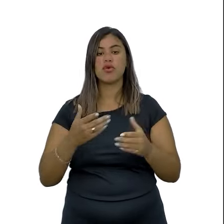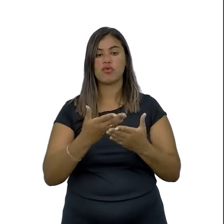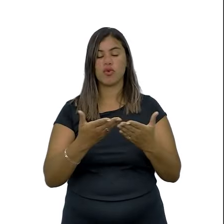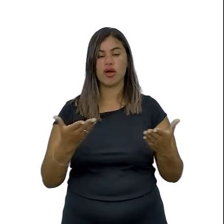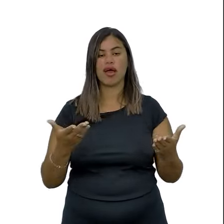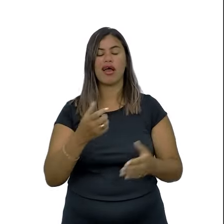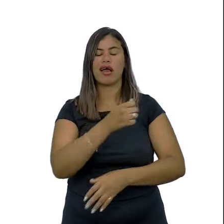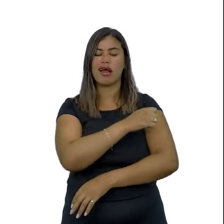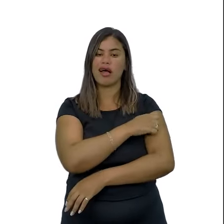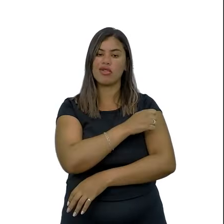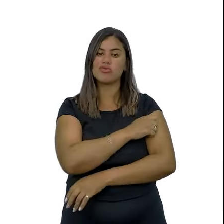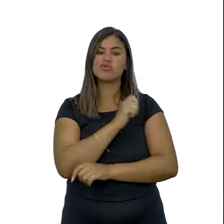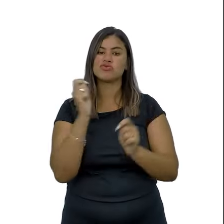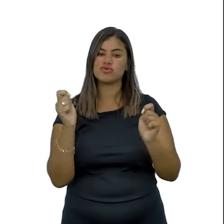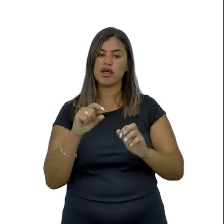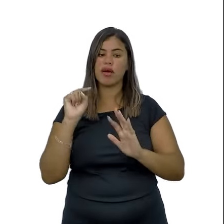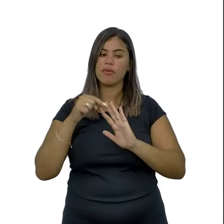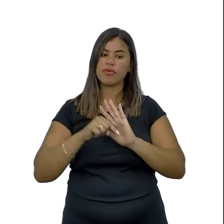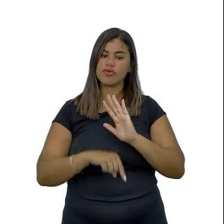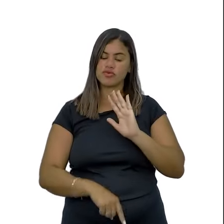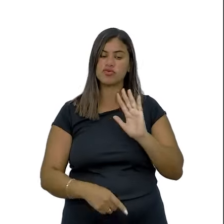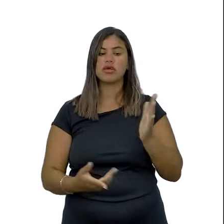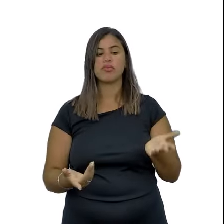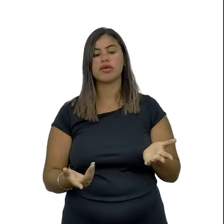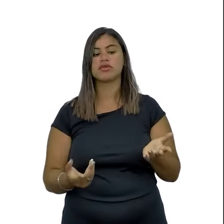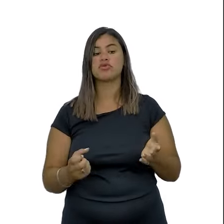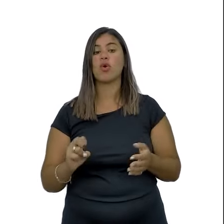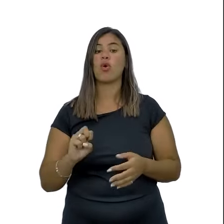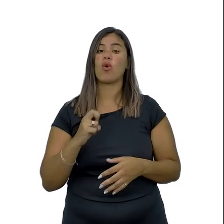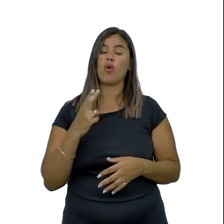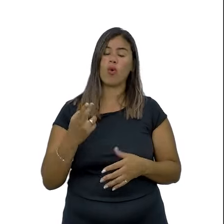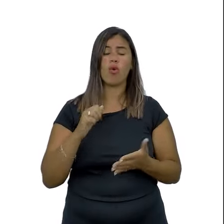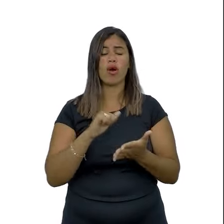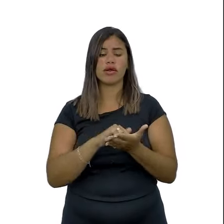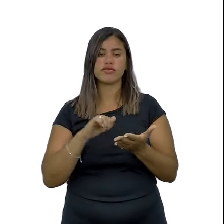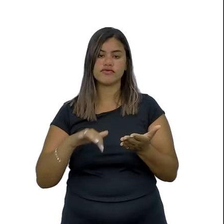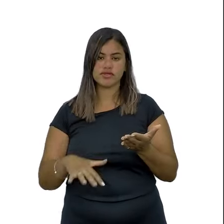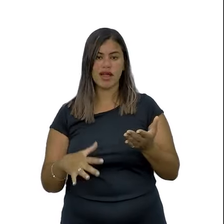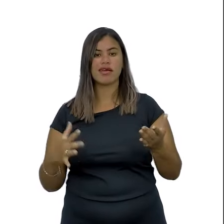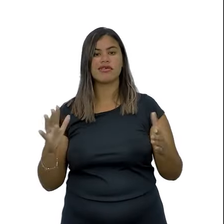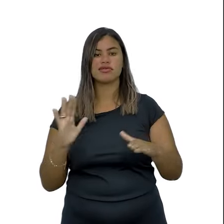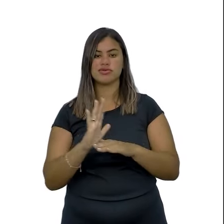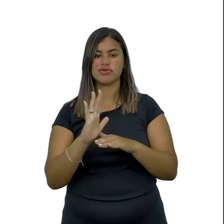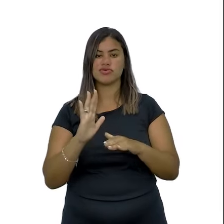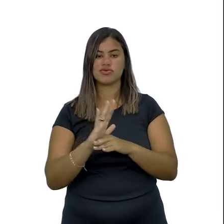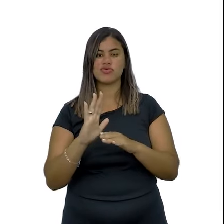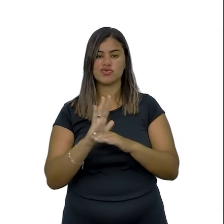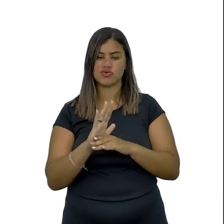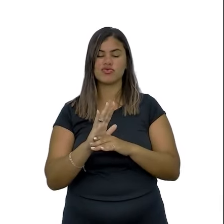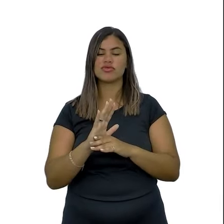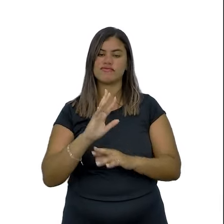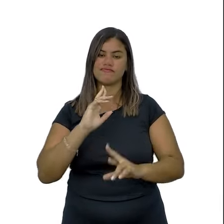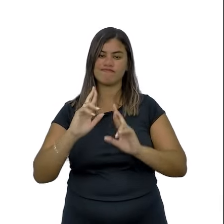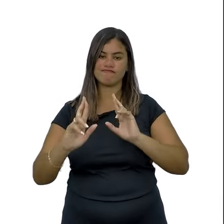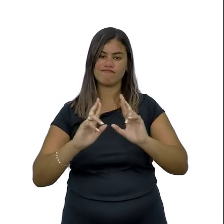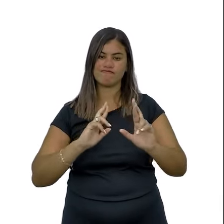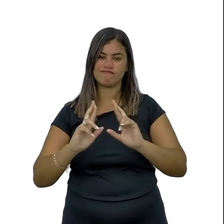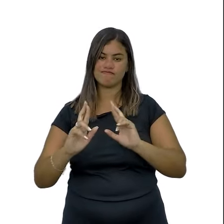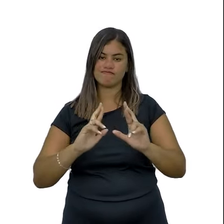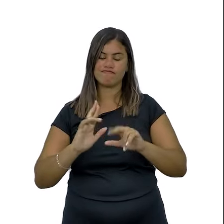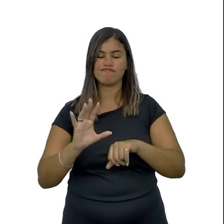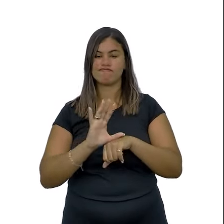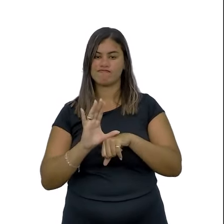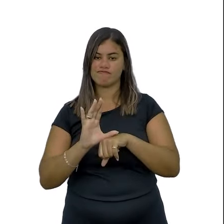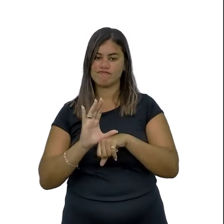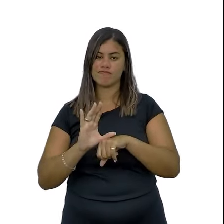o aprofundamento de um conceito, ou mesmo para atividades que possibilitem a sistematização de